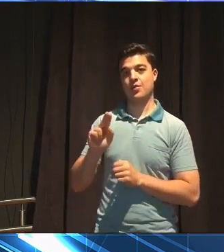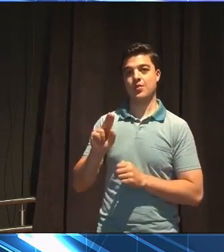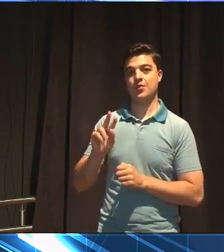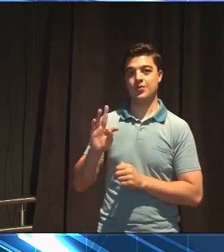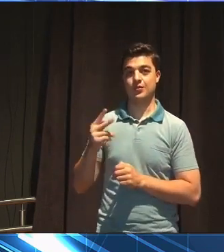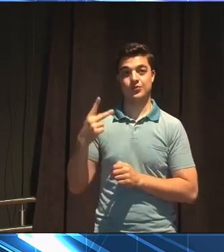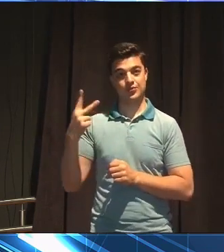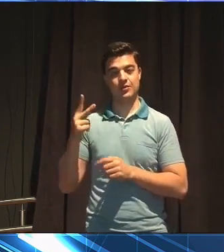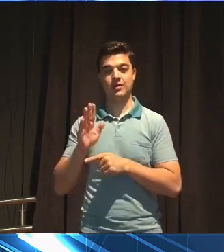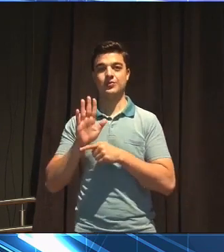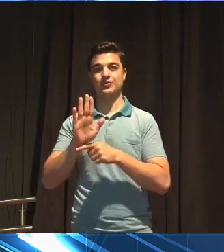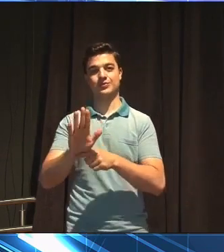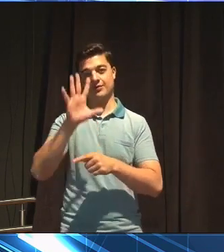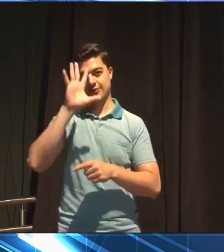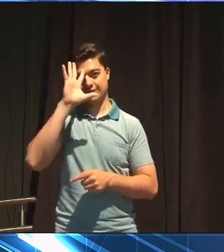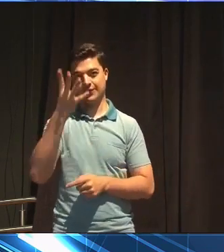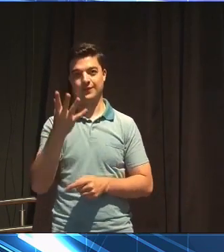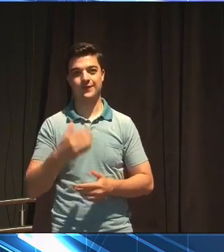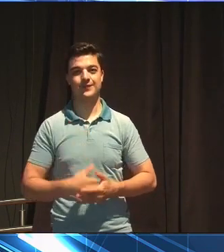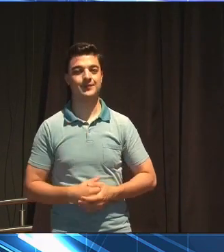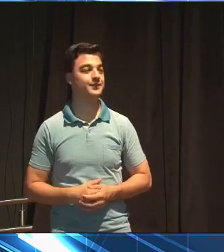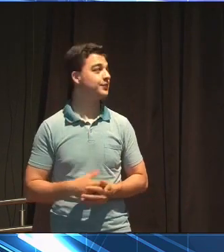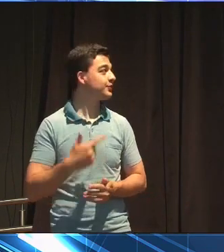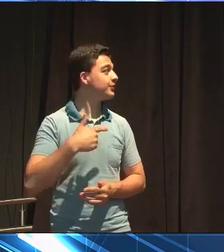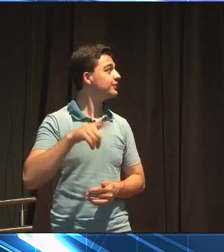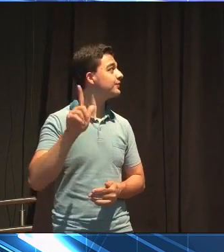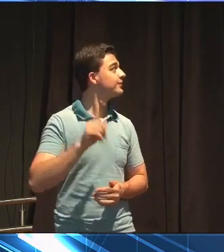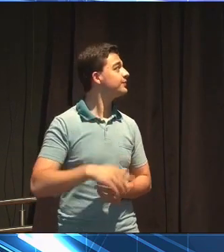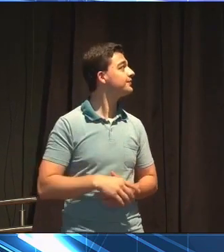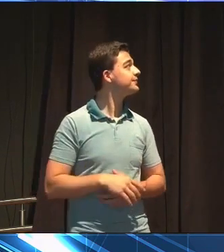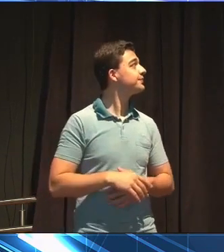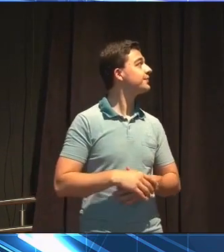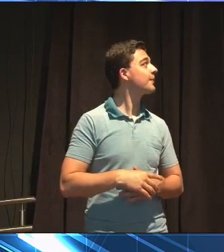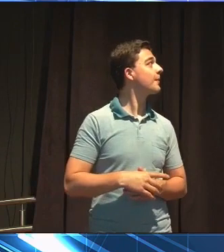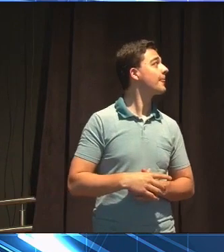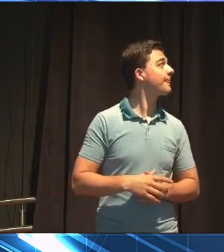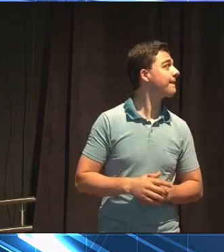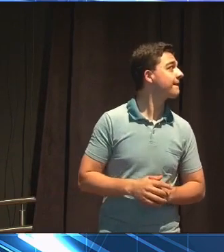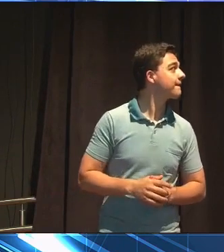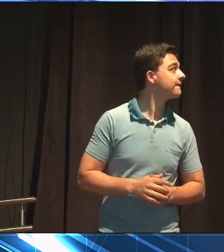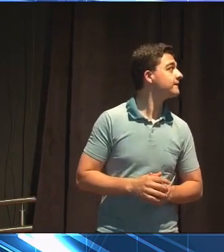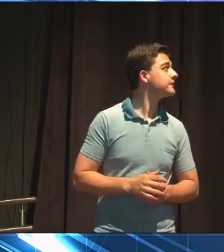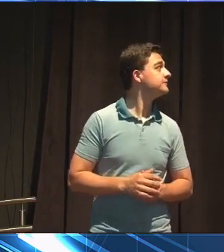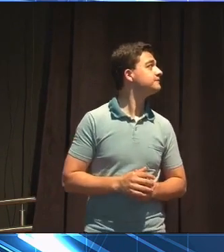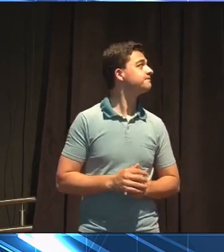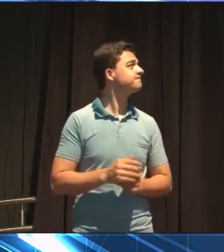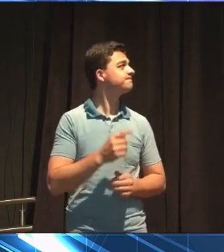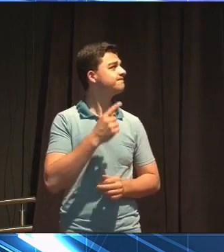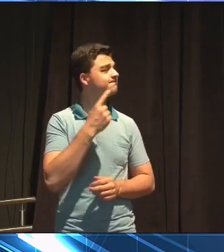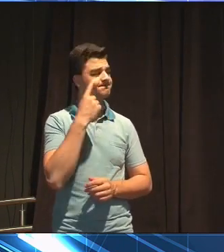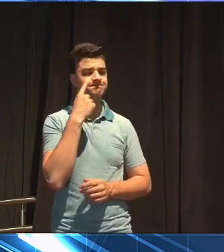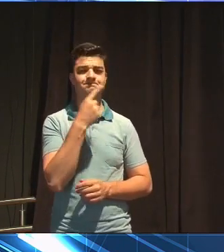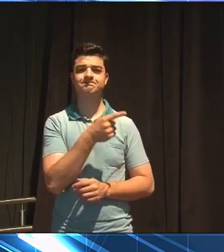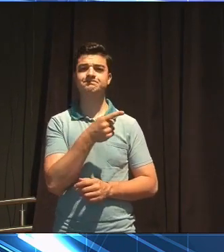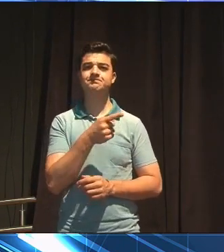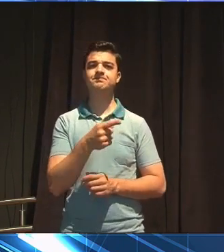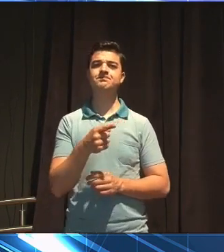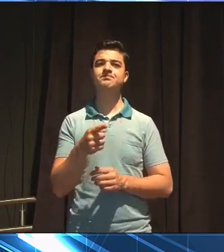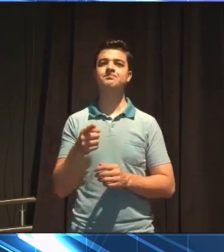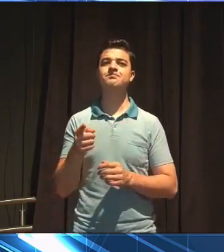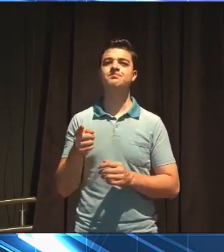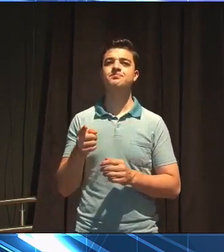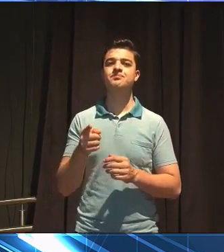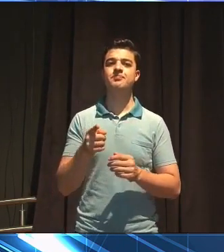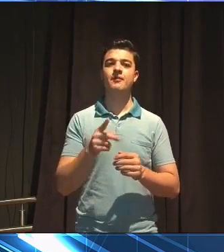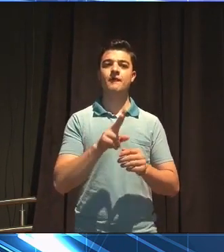E aqui, para finalizar, eu quero falar de um trade-off muito clássico, que toda vez que alguém vai fazer autorização, e aí a pessoa sempre pergunta, sempre